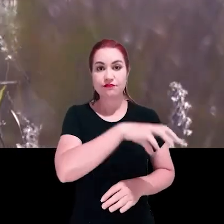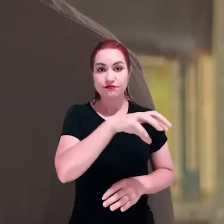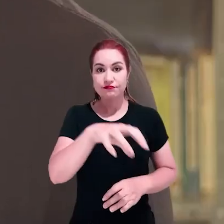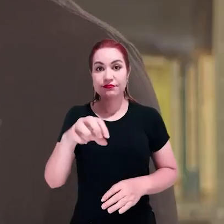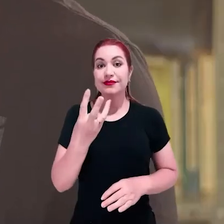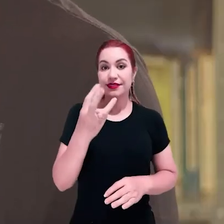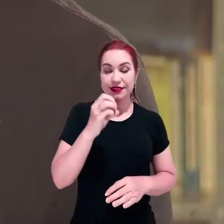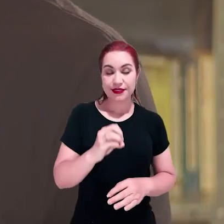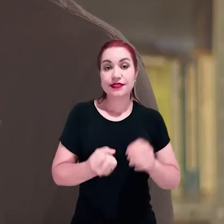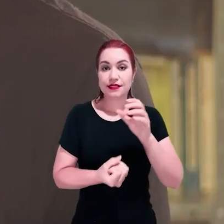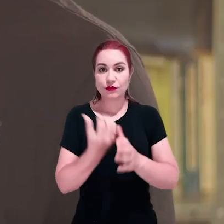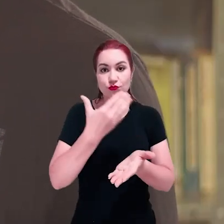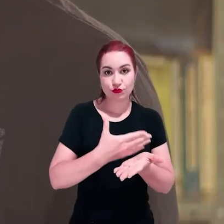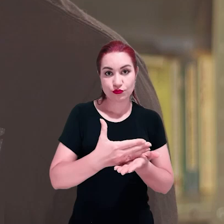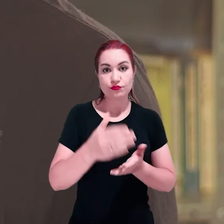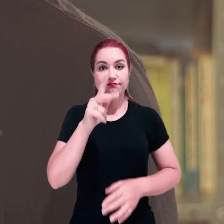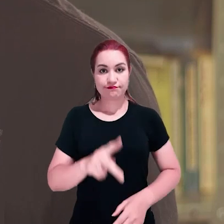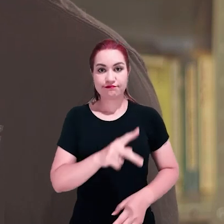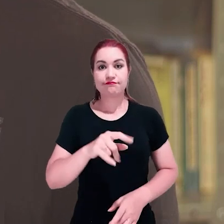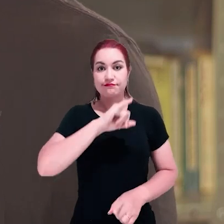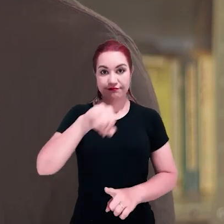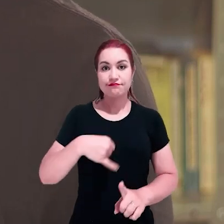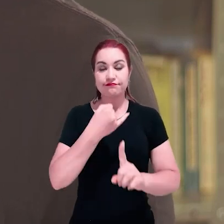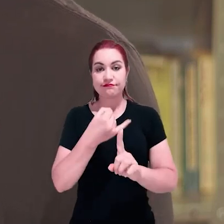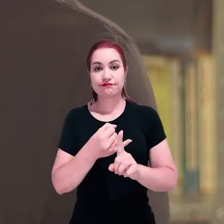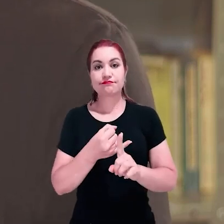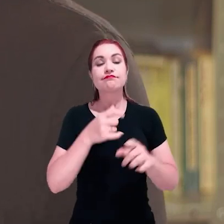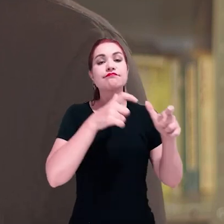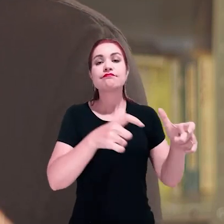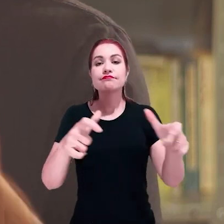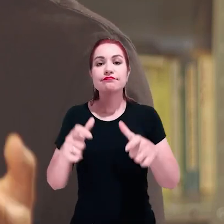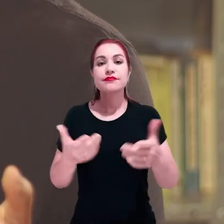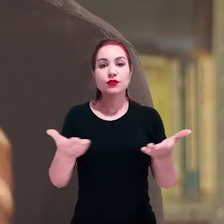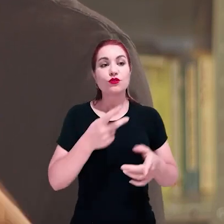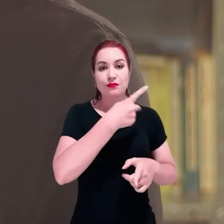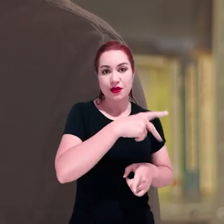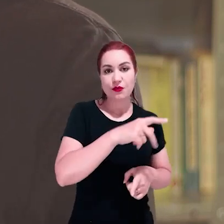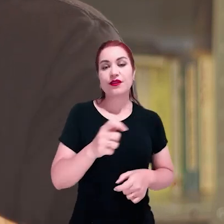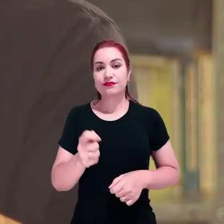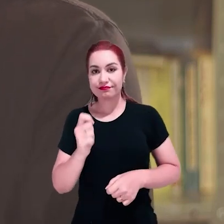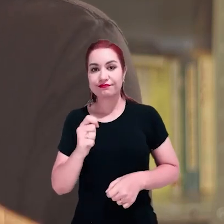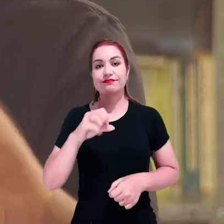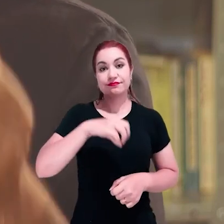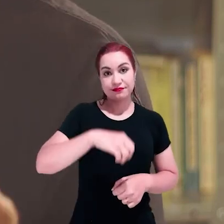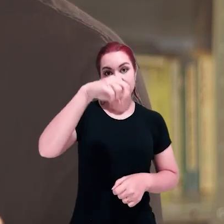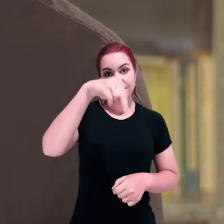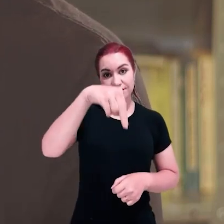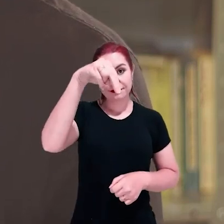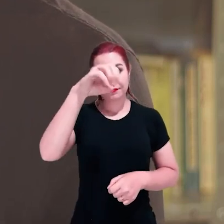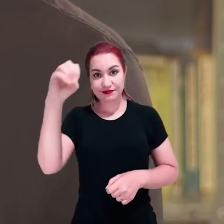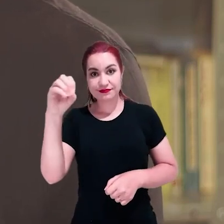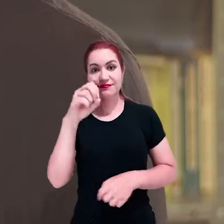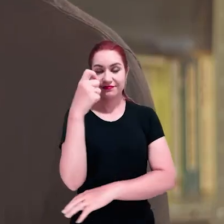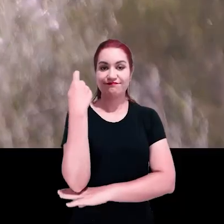missões criadas pelos padres jesuítas, então, que elas vão onde hoje é o Paraguai, Argentina e o